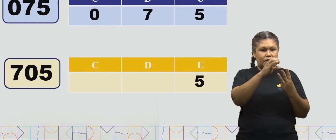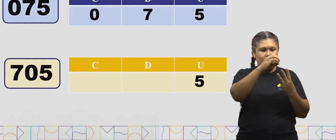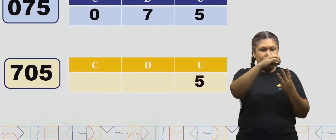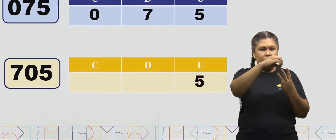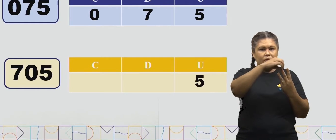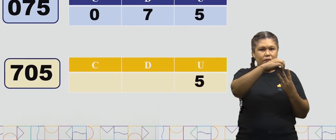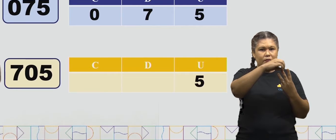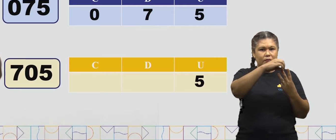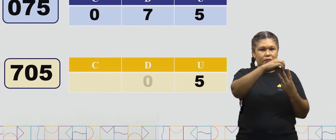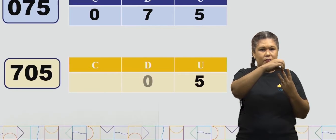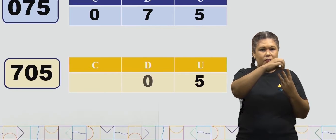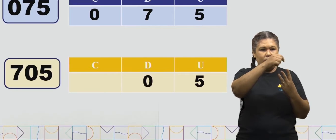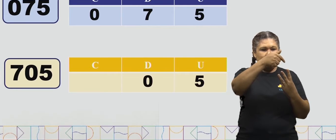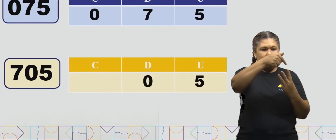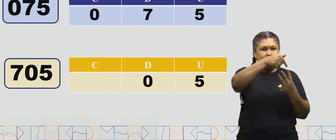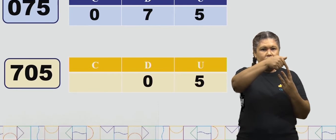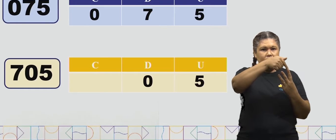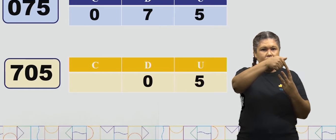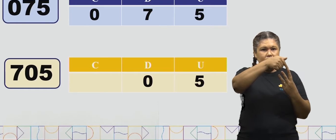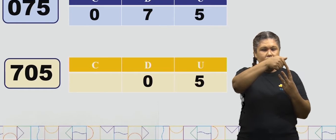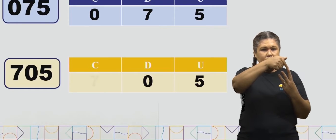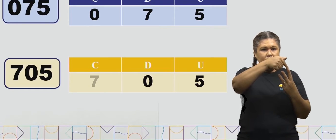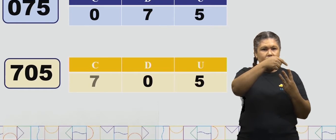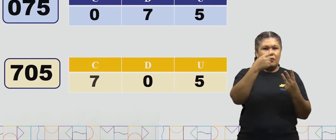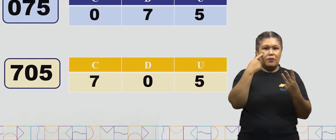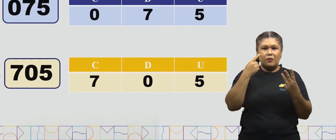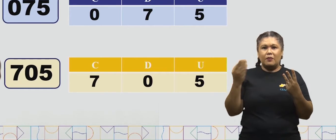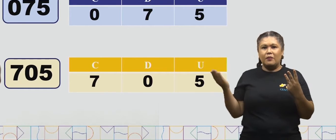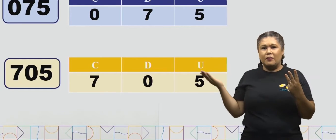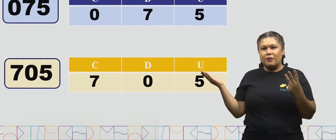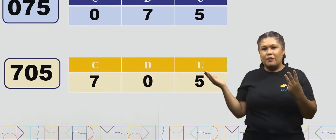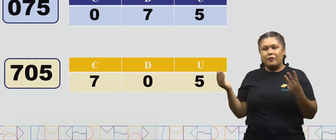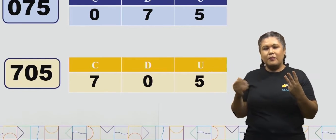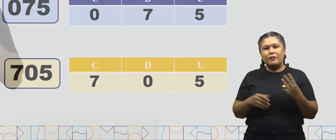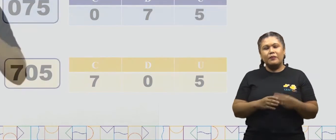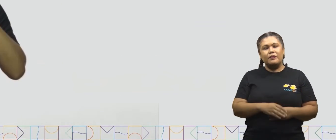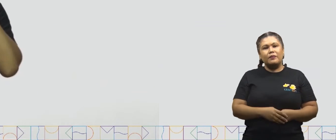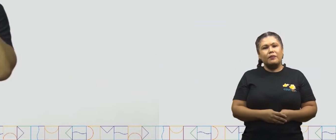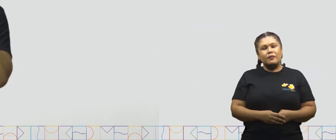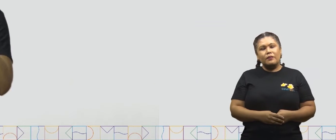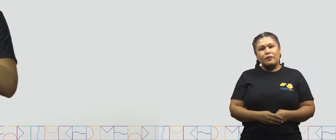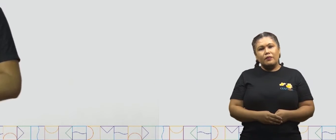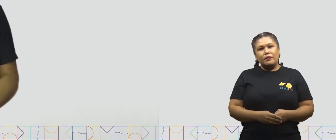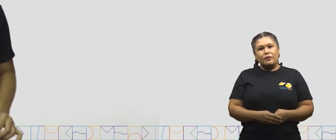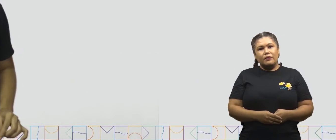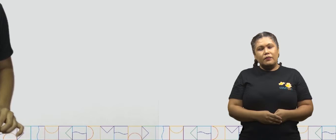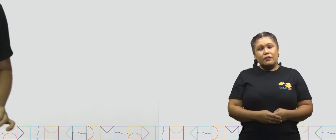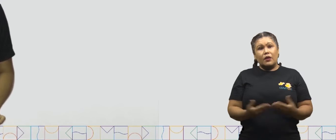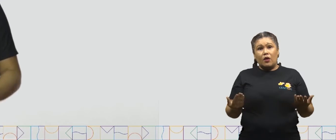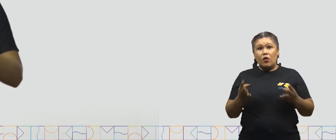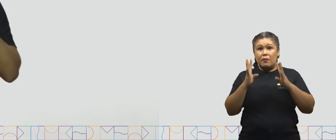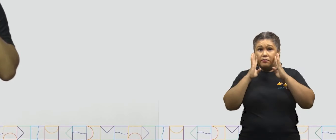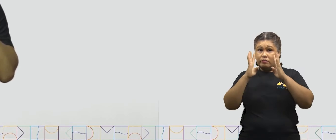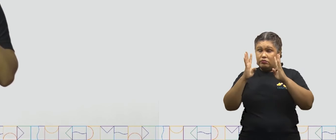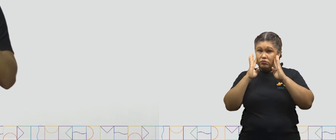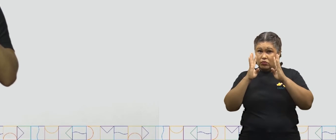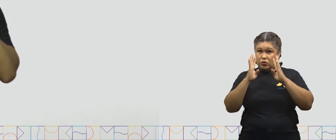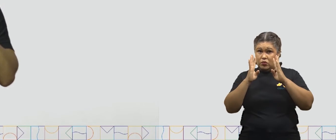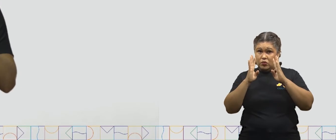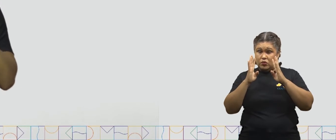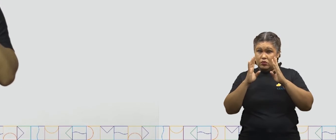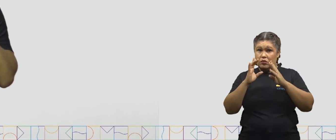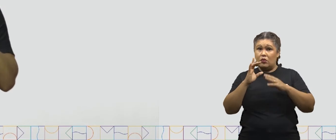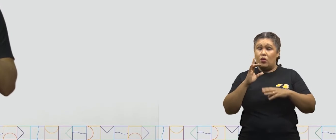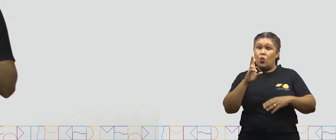fica na unidade, o 0 na dezena e o 7 na centena. E agora, olha só, com